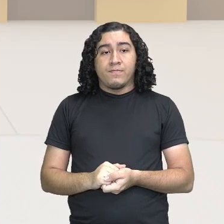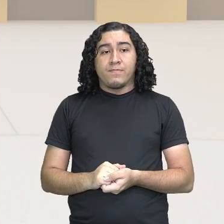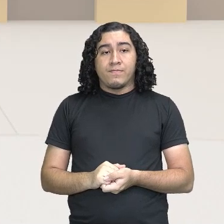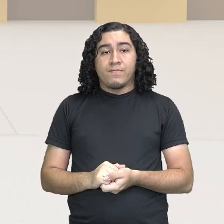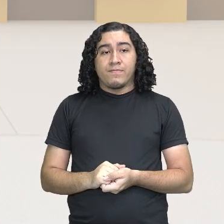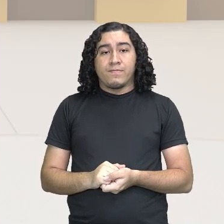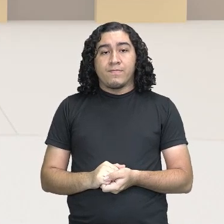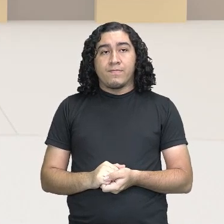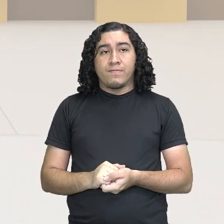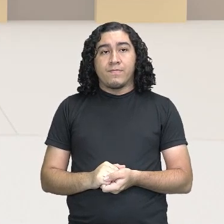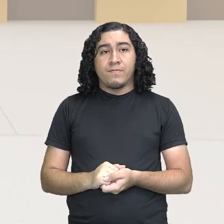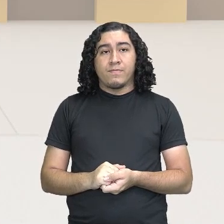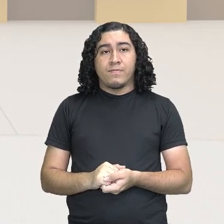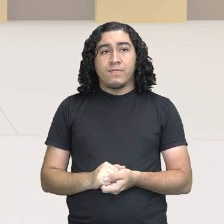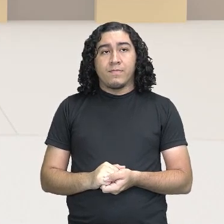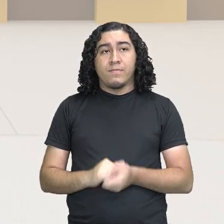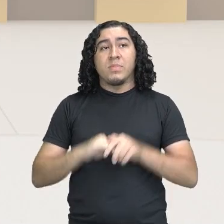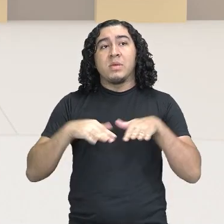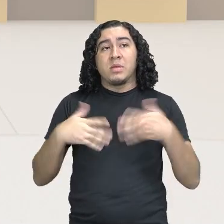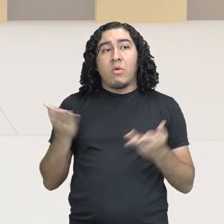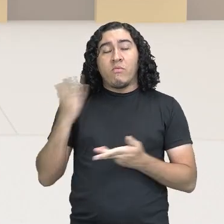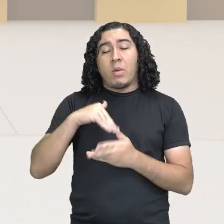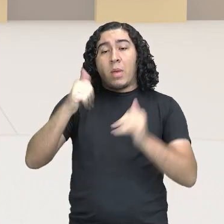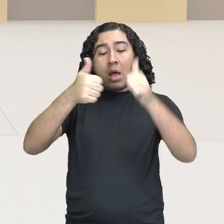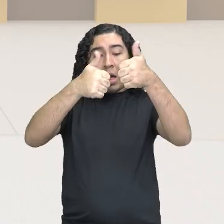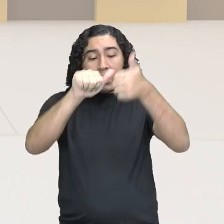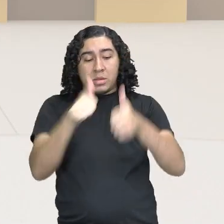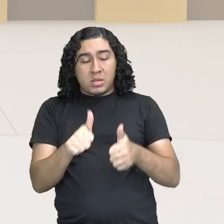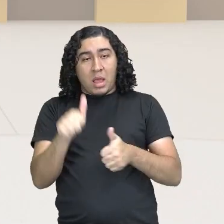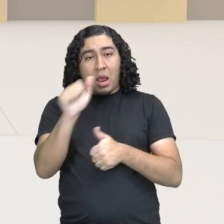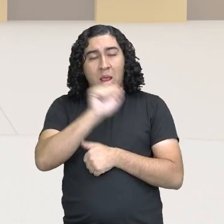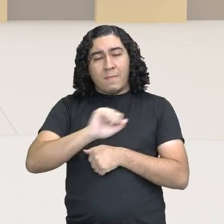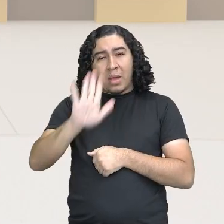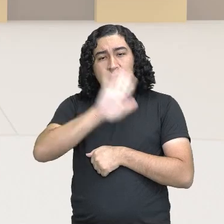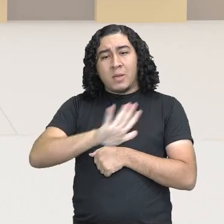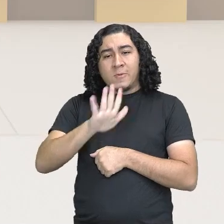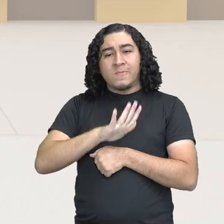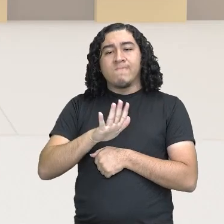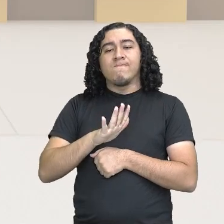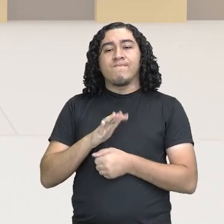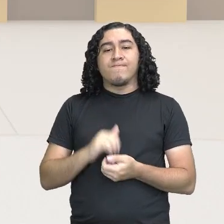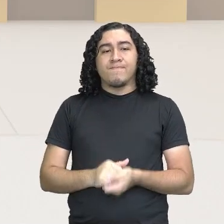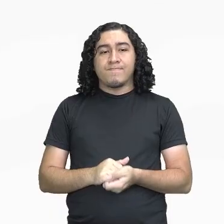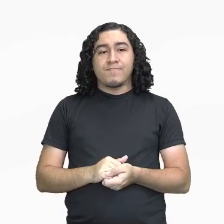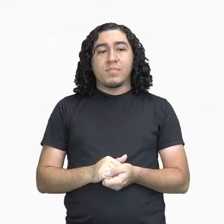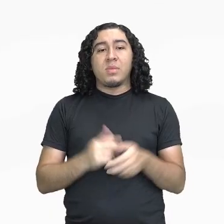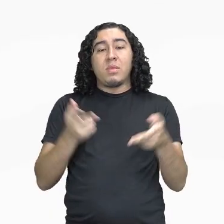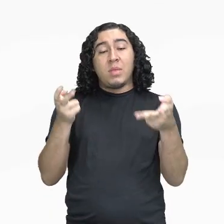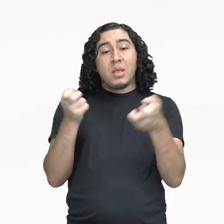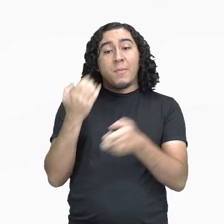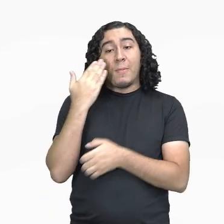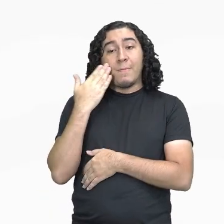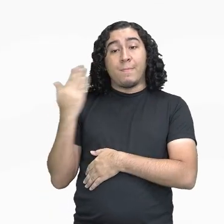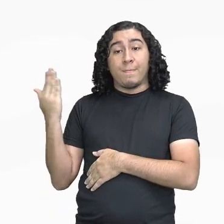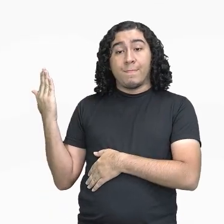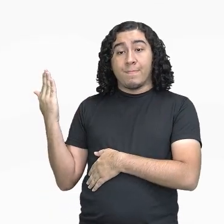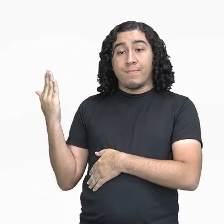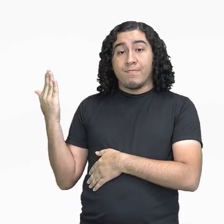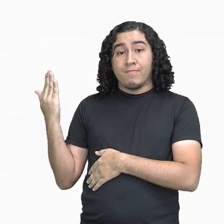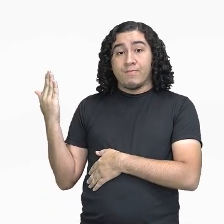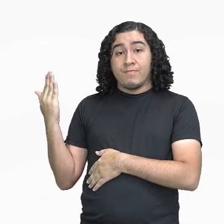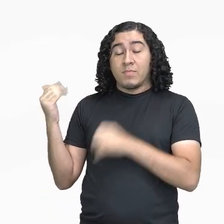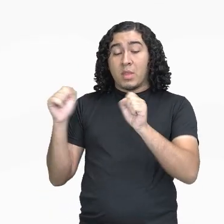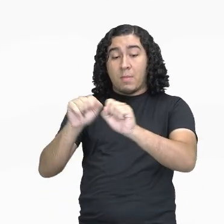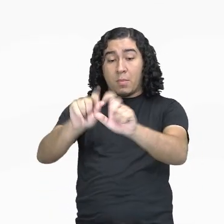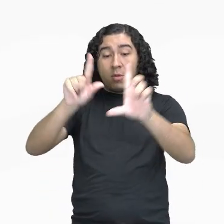Exatamente. Então, vamos aqui observar na cartela. Eu quero que vocês observem que é a mesma imagem, só que nós vamos estar mostrando